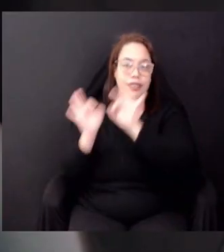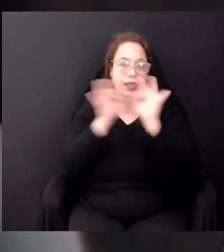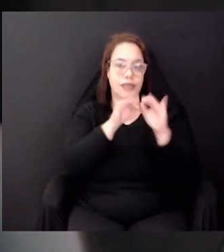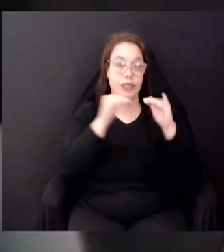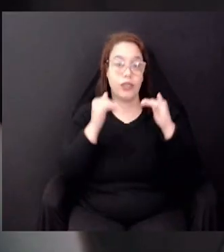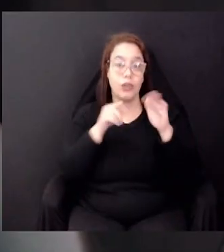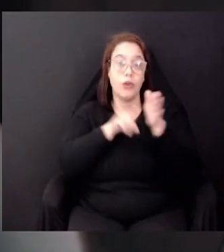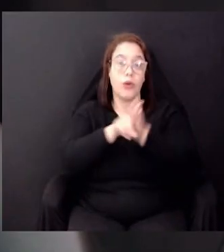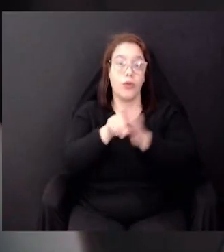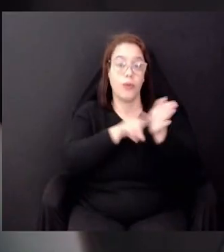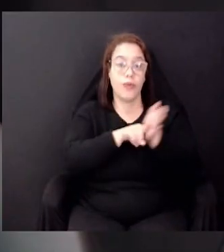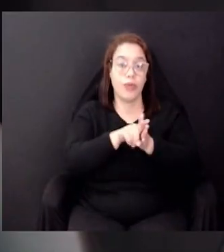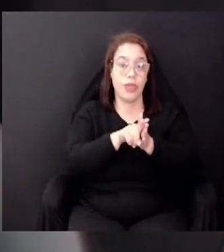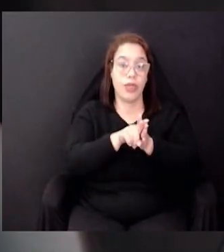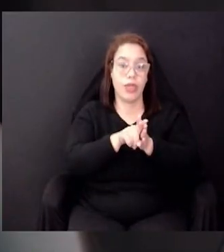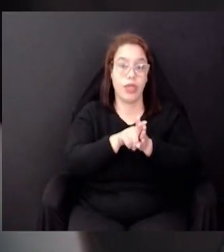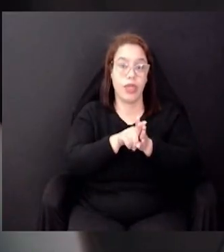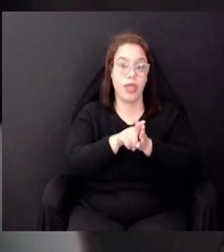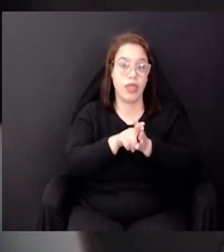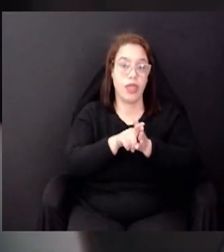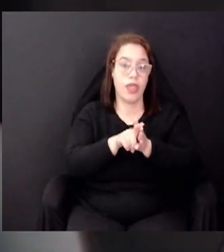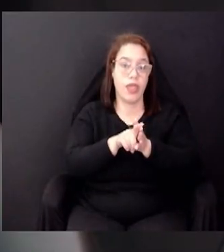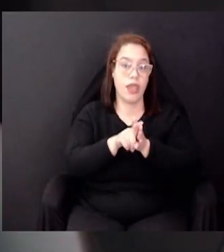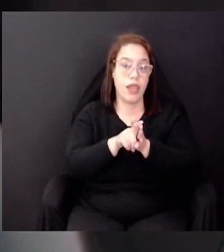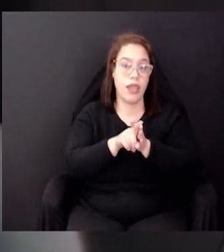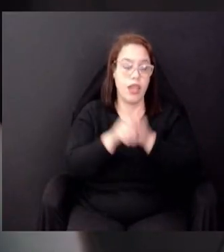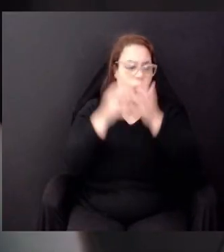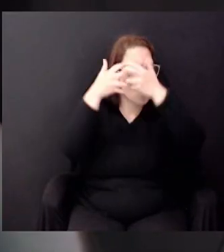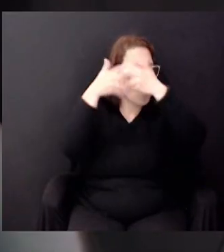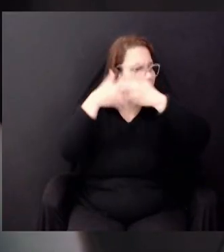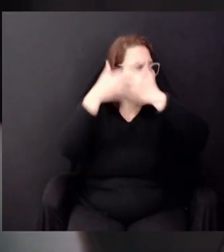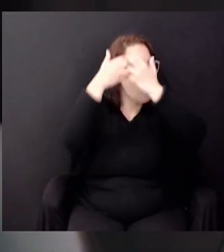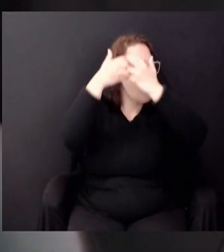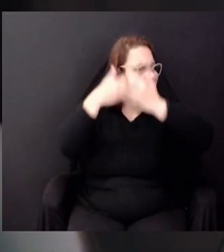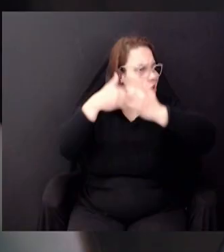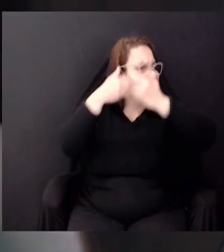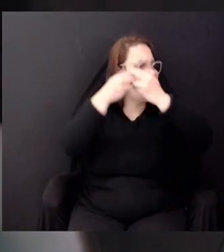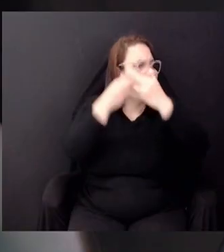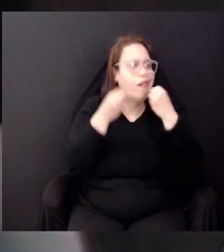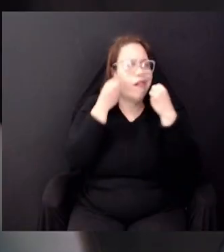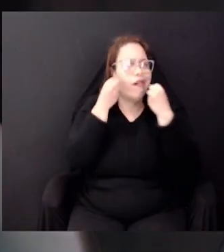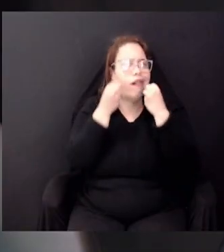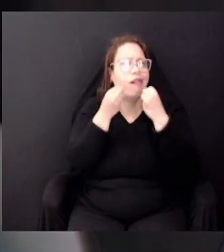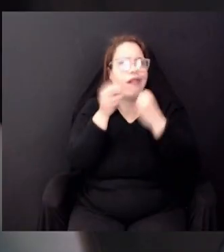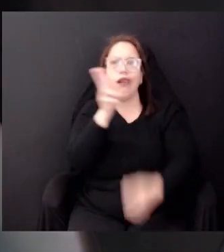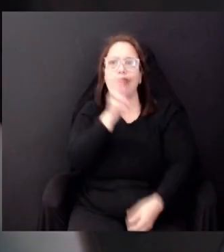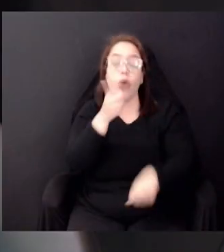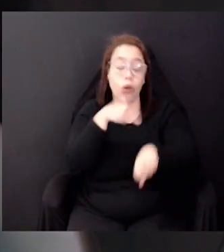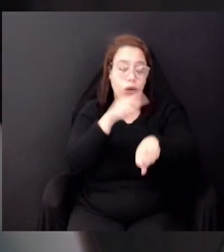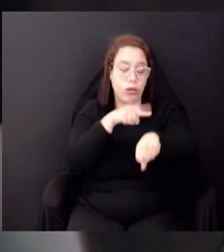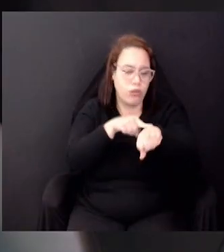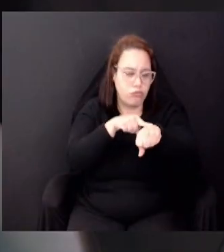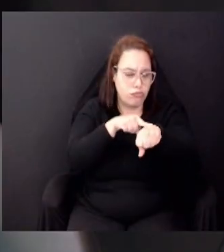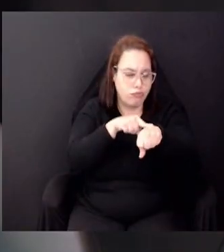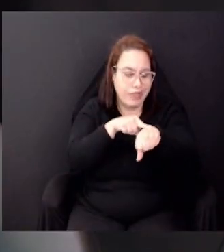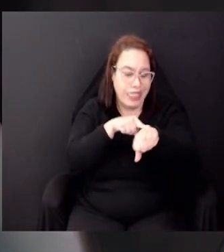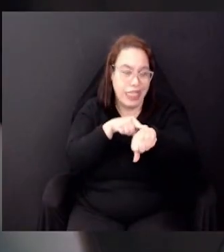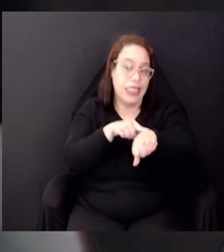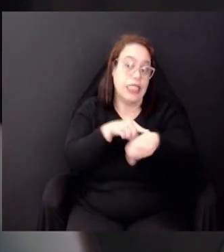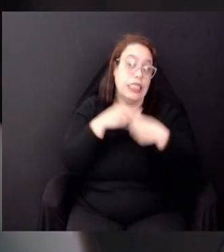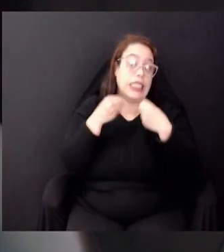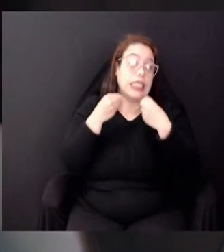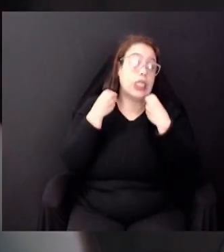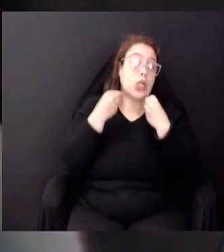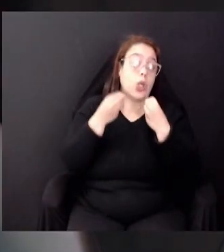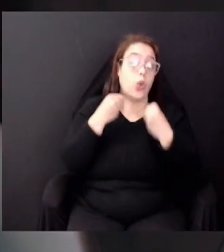e que fique uma reflexão sobre como temos usado o nosso tempo, né? E como que a gente